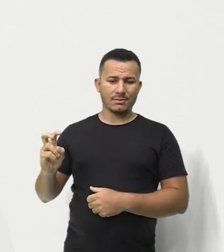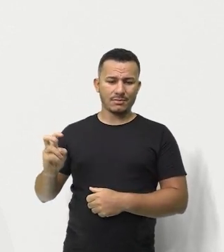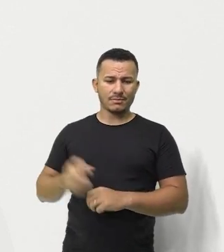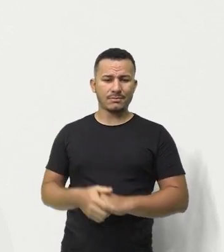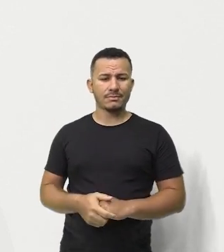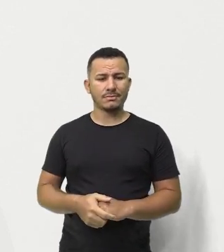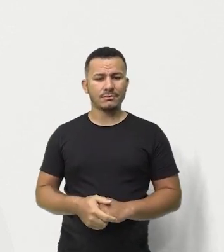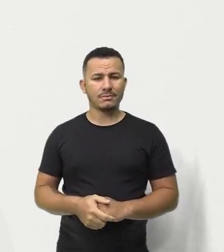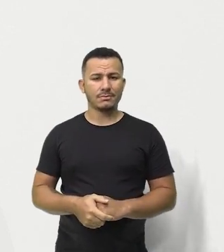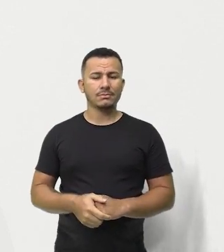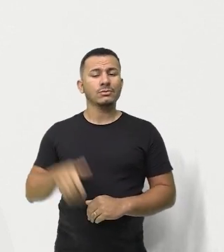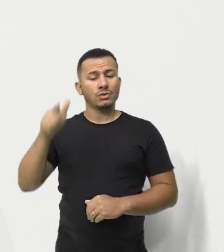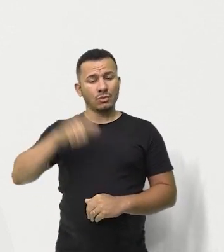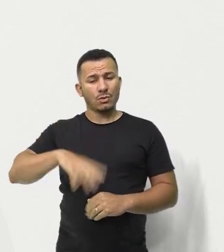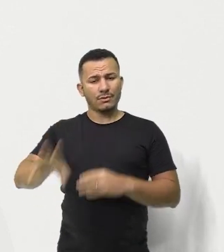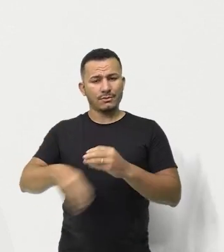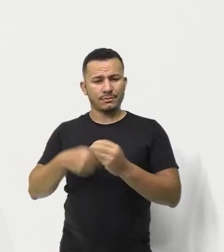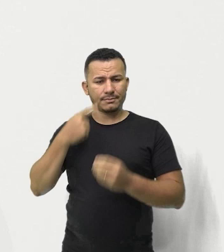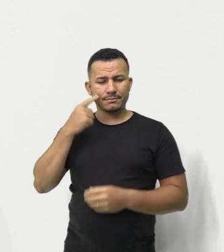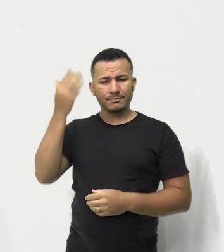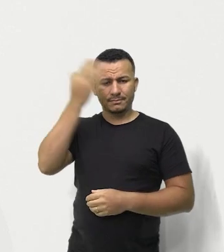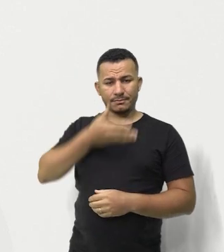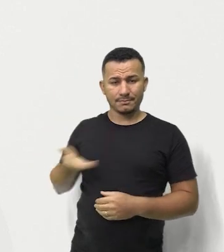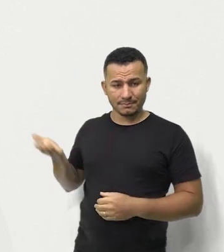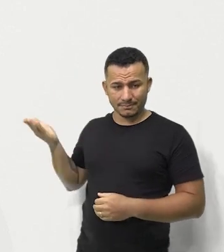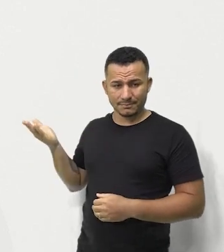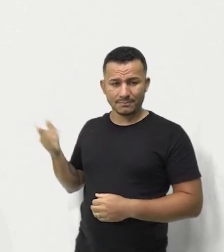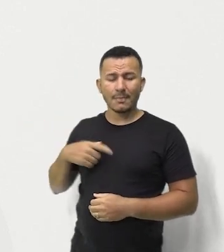ser 5, meu povo. E aí,